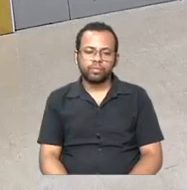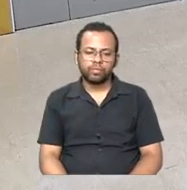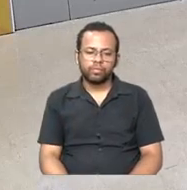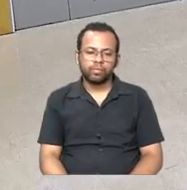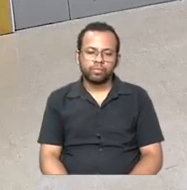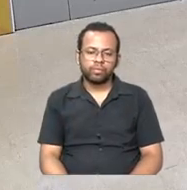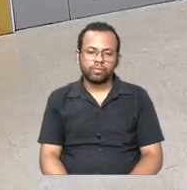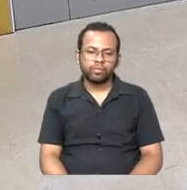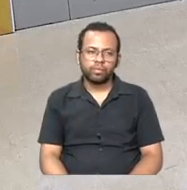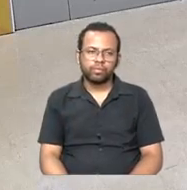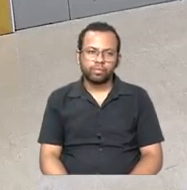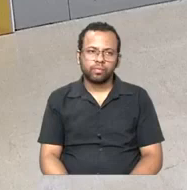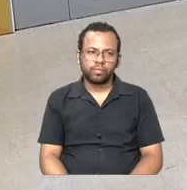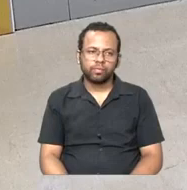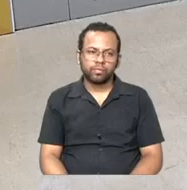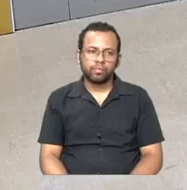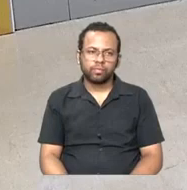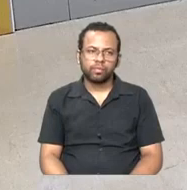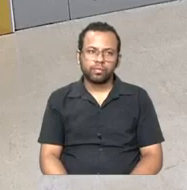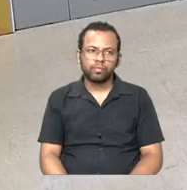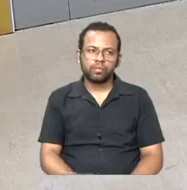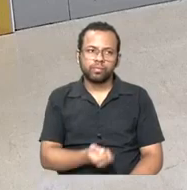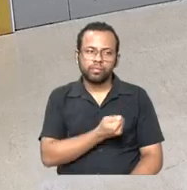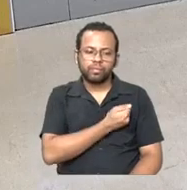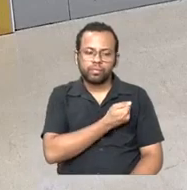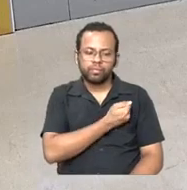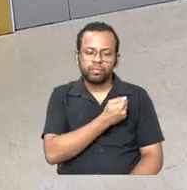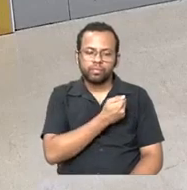saindo e valendo 37 14